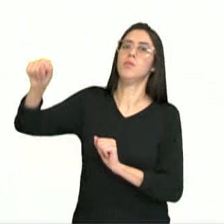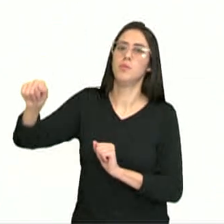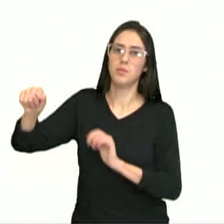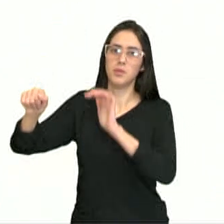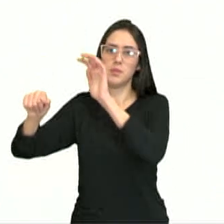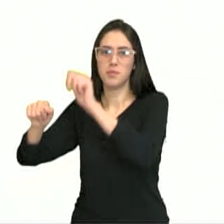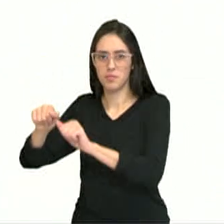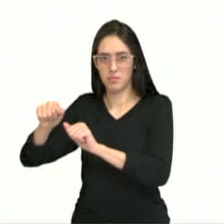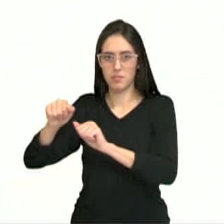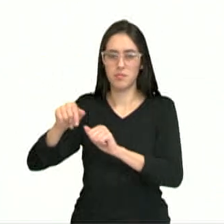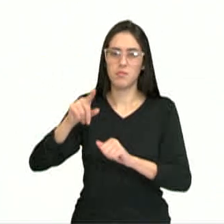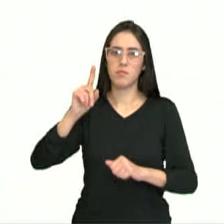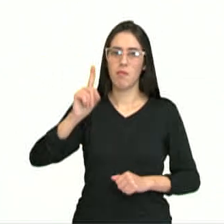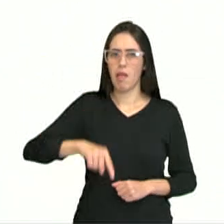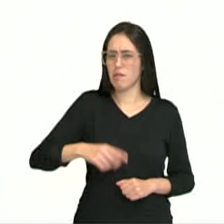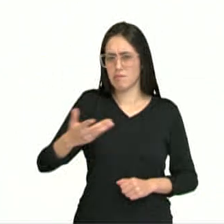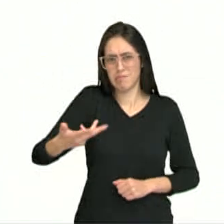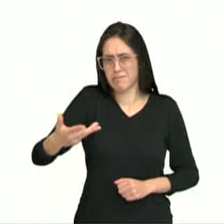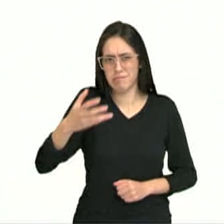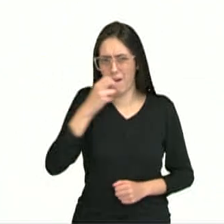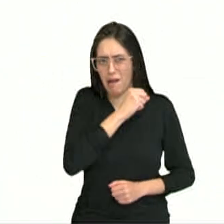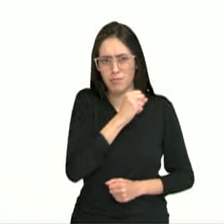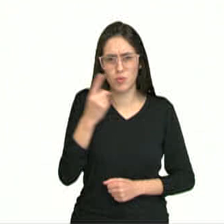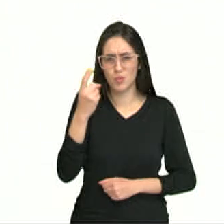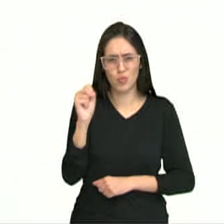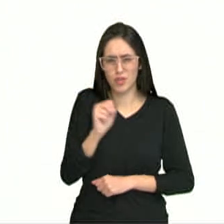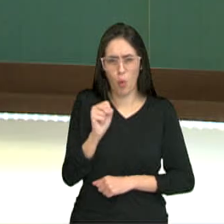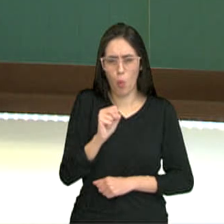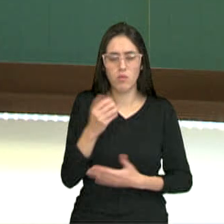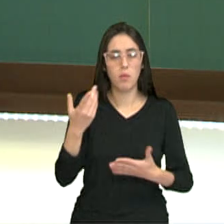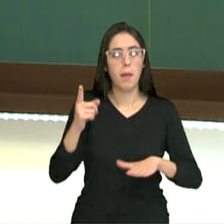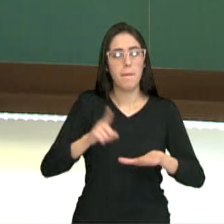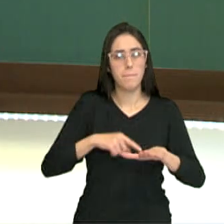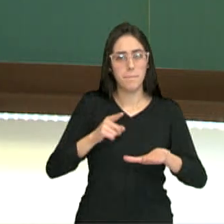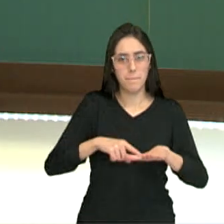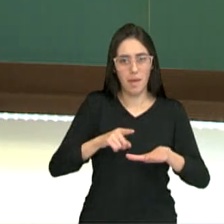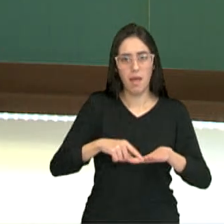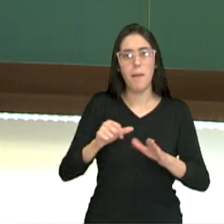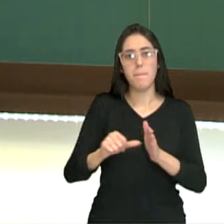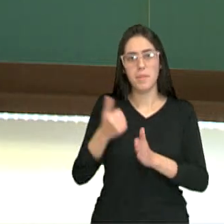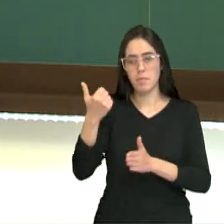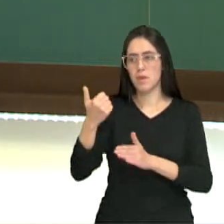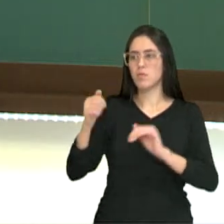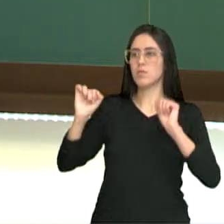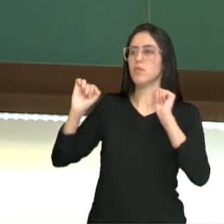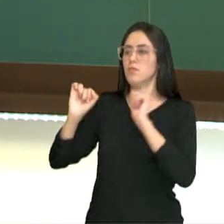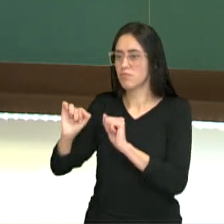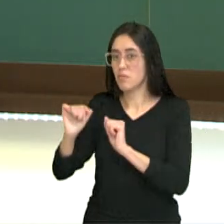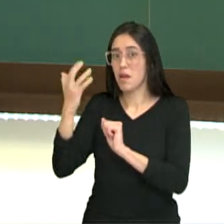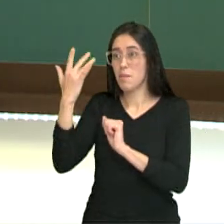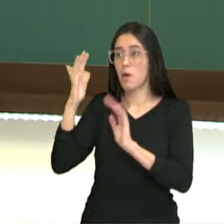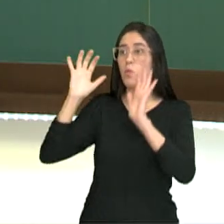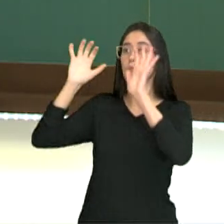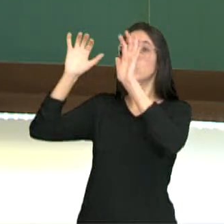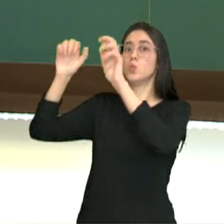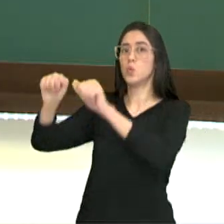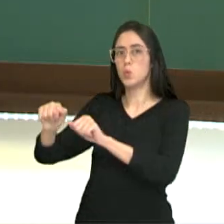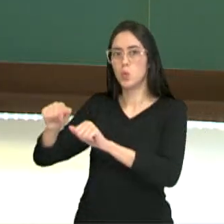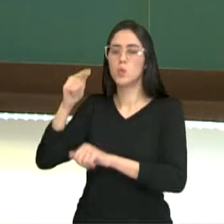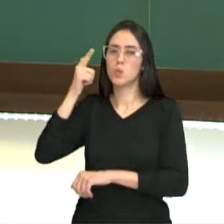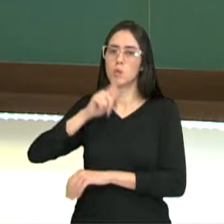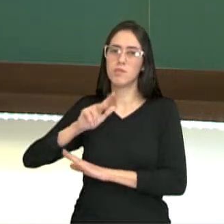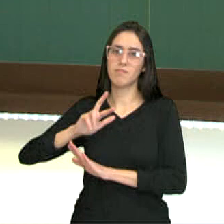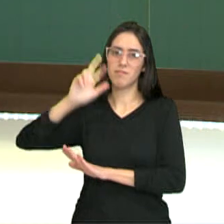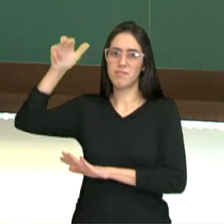seguida, em questão de uma fração de segundos. Então, primeiro a perna amorteceu, coloca a mão, termina de subir no